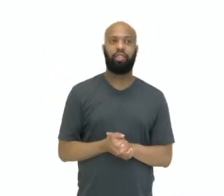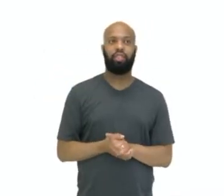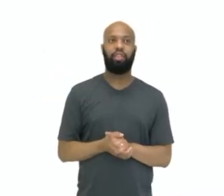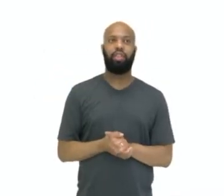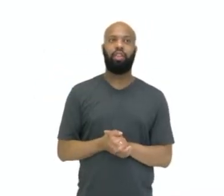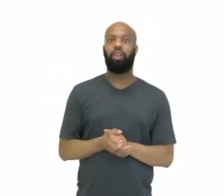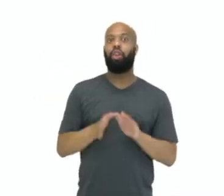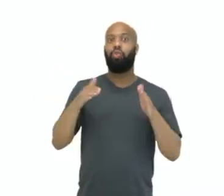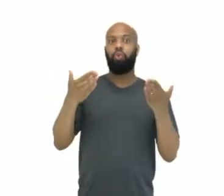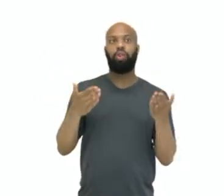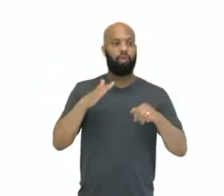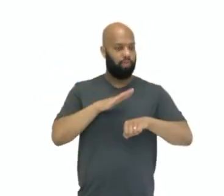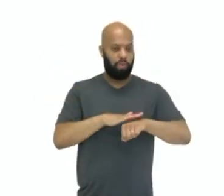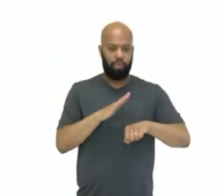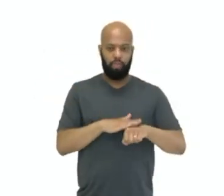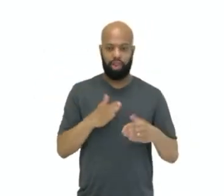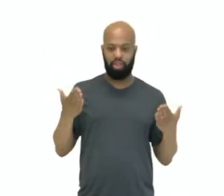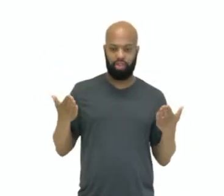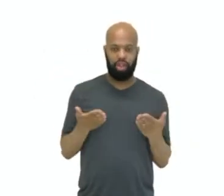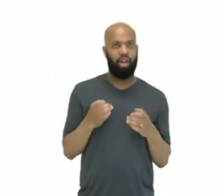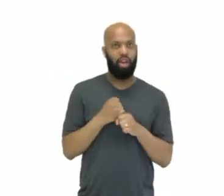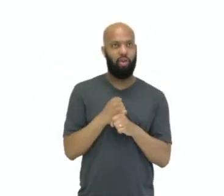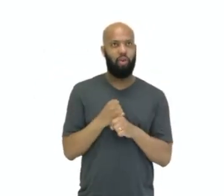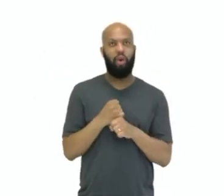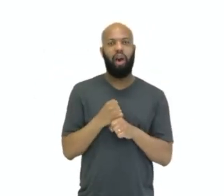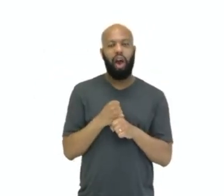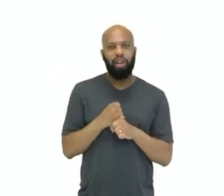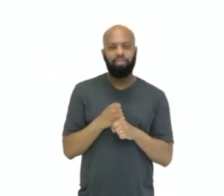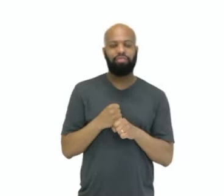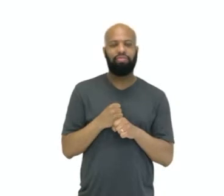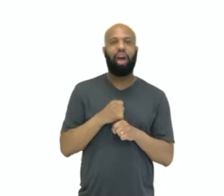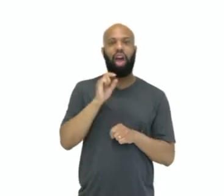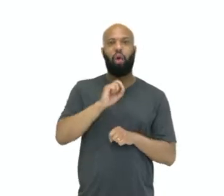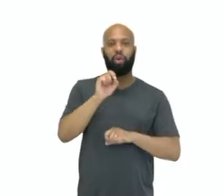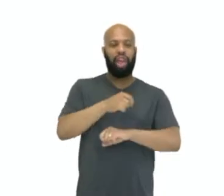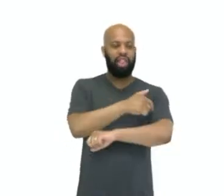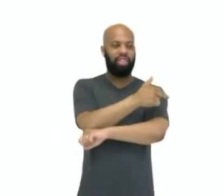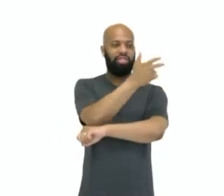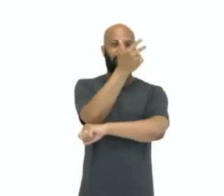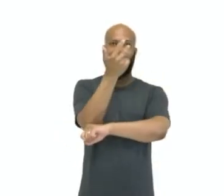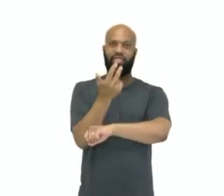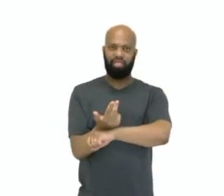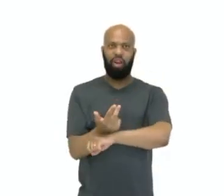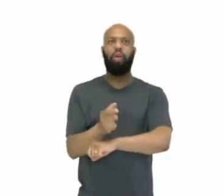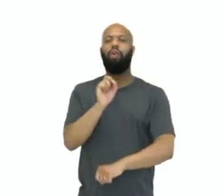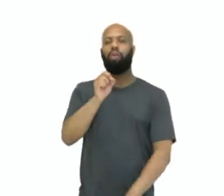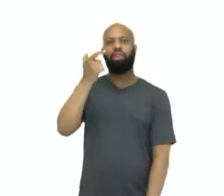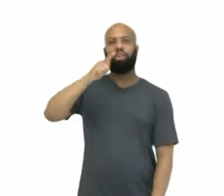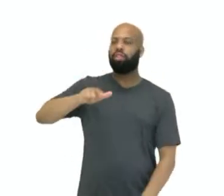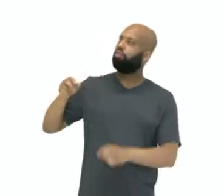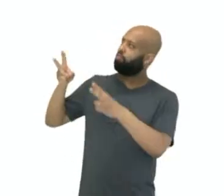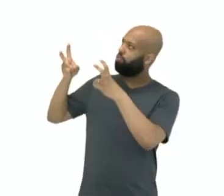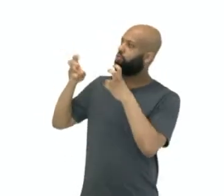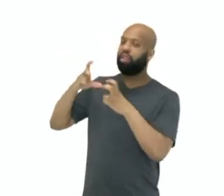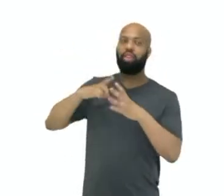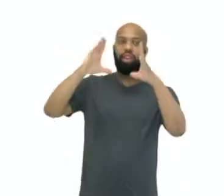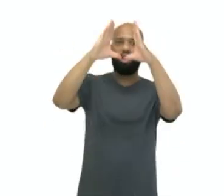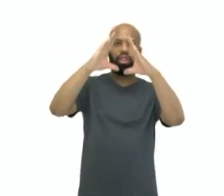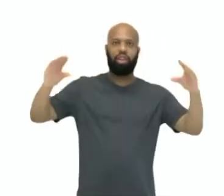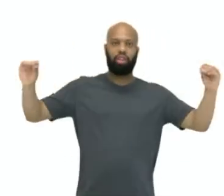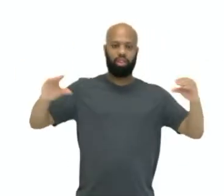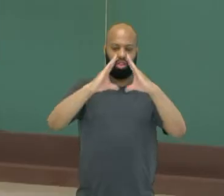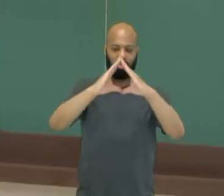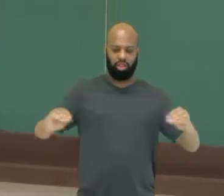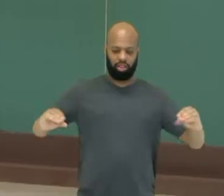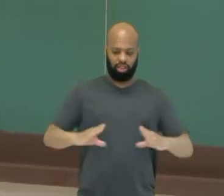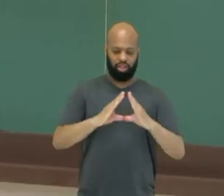esse momento do ano tão esperado que é o Natal? É. E o que você repara bem nessa imagem? Uma árvore de Natal,